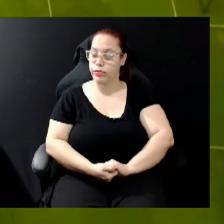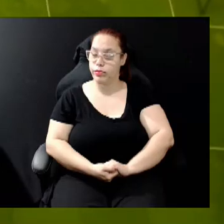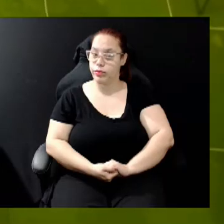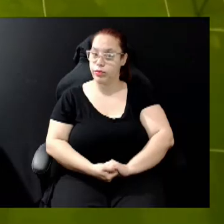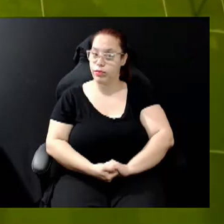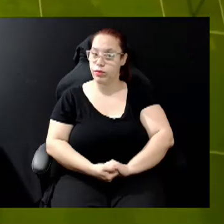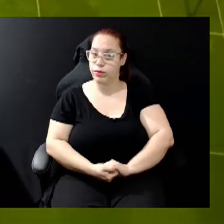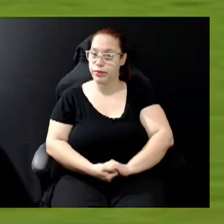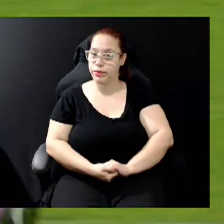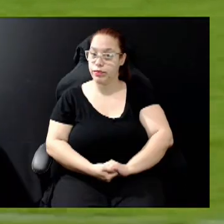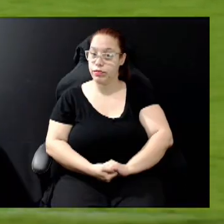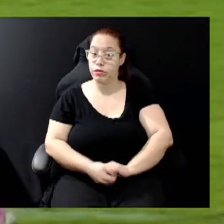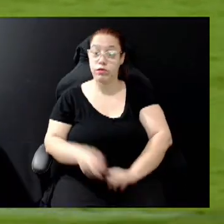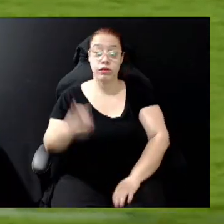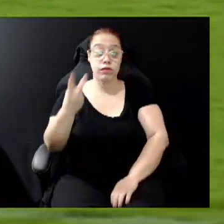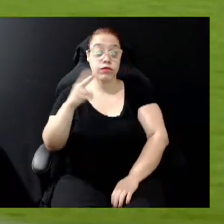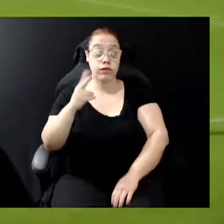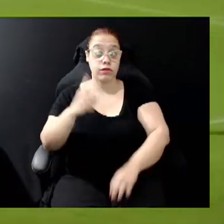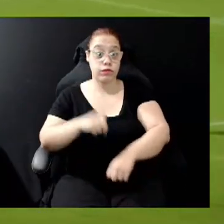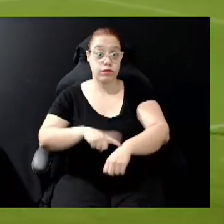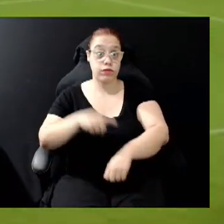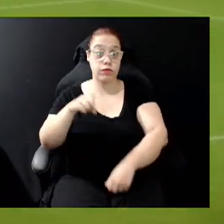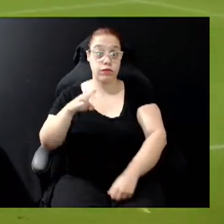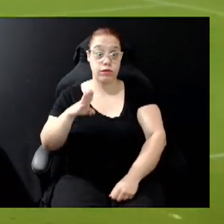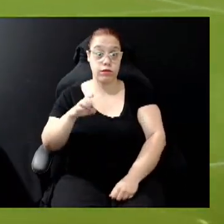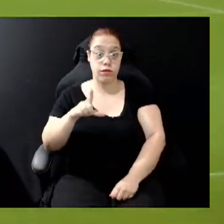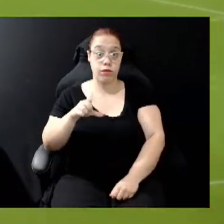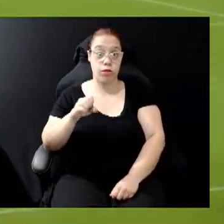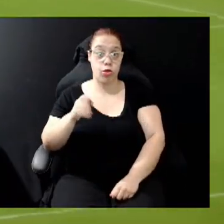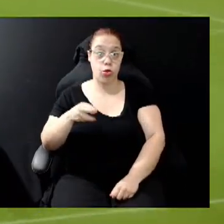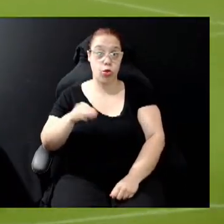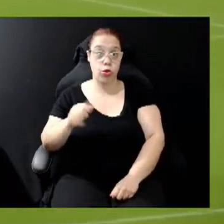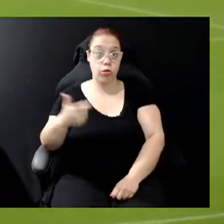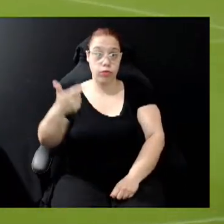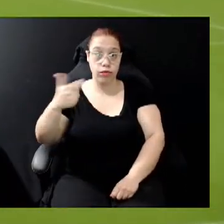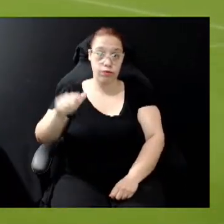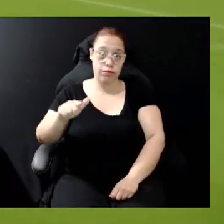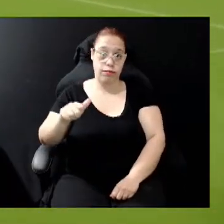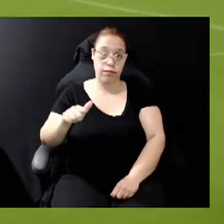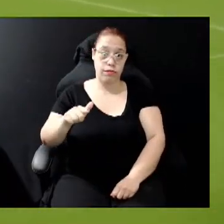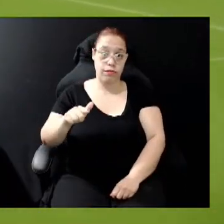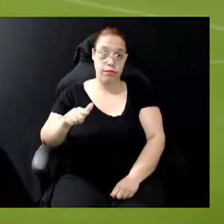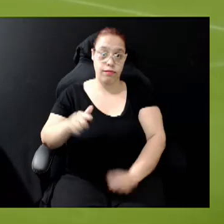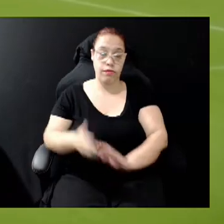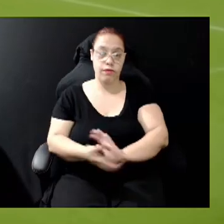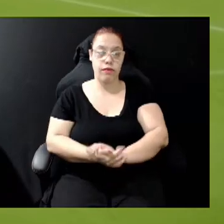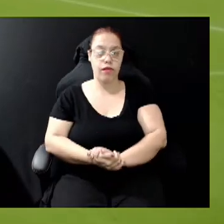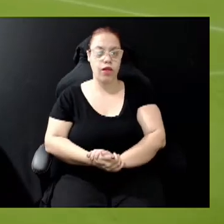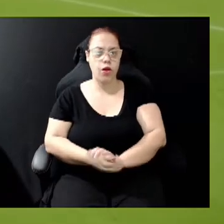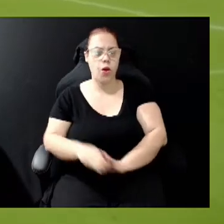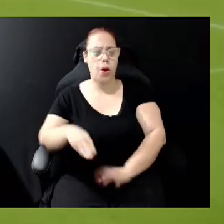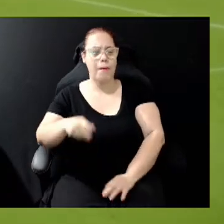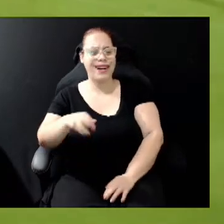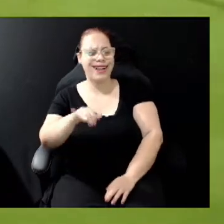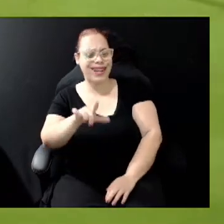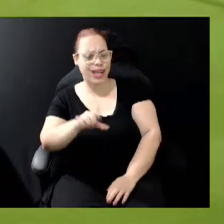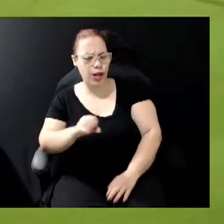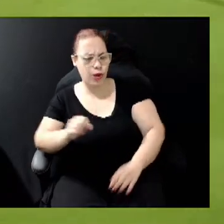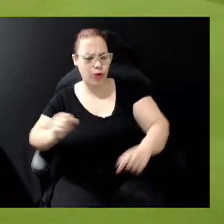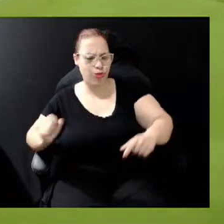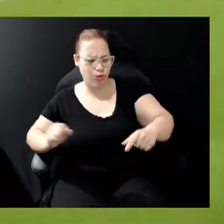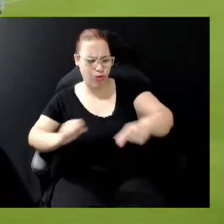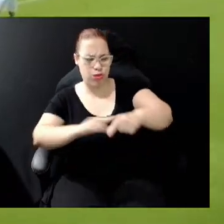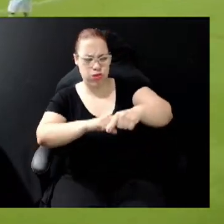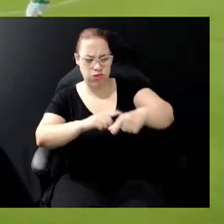No segundo tempo, o Velo Clube chegou novamente em cobrança de falta e Marcelo Augusto mandou para fora.